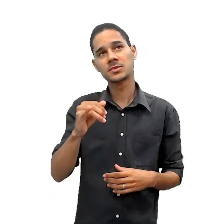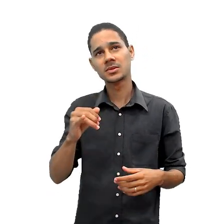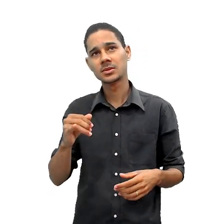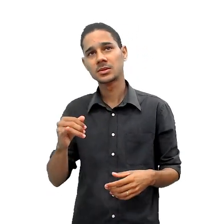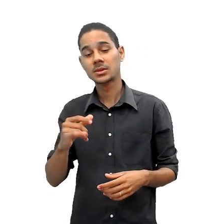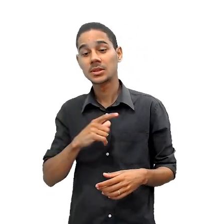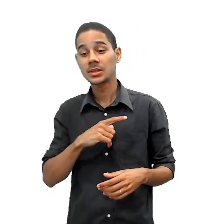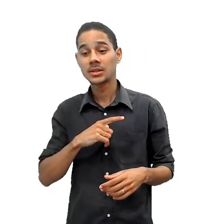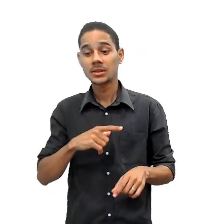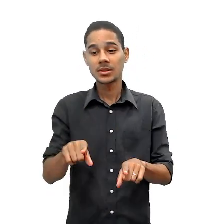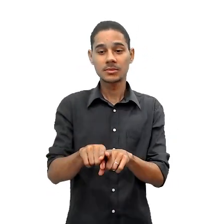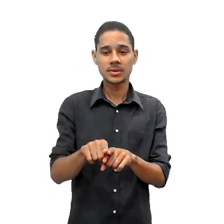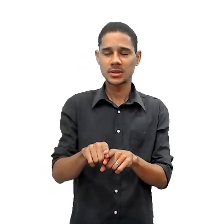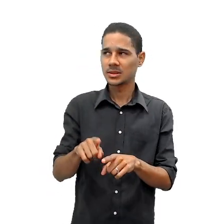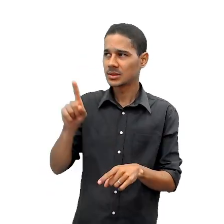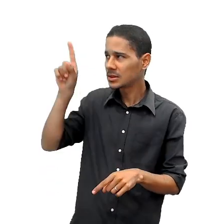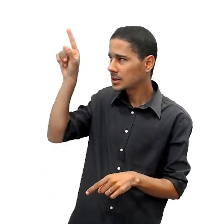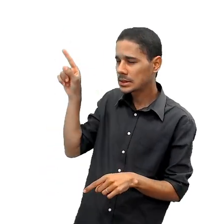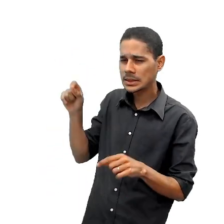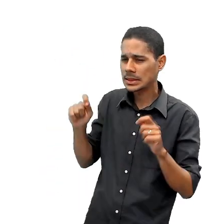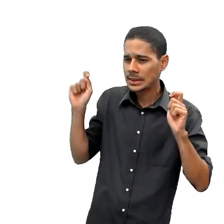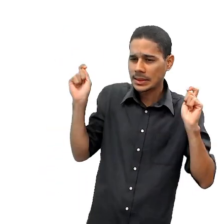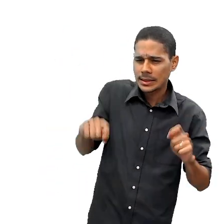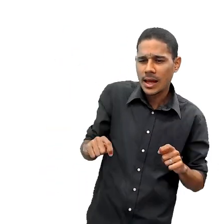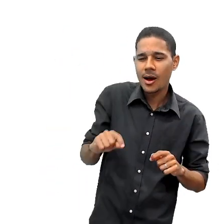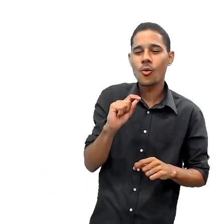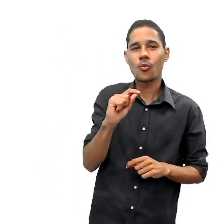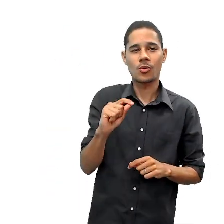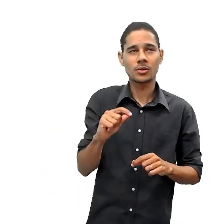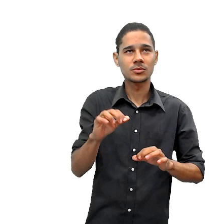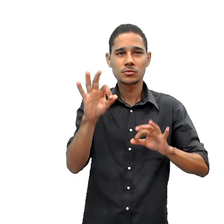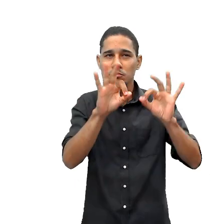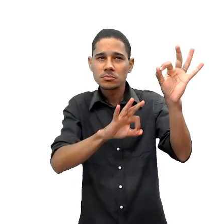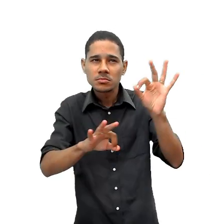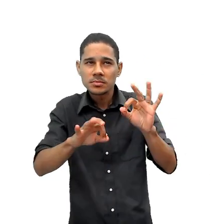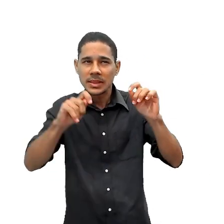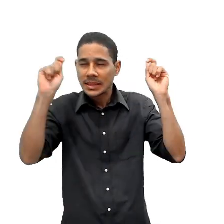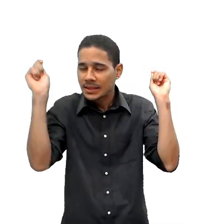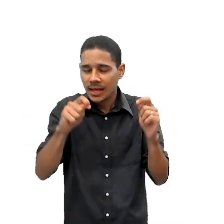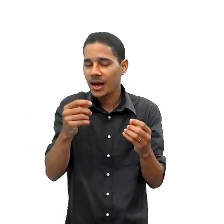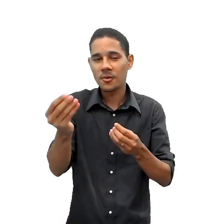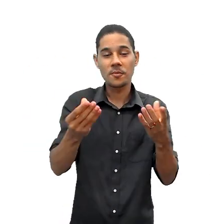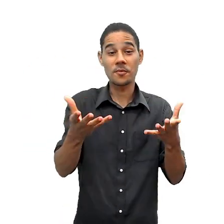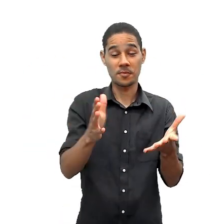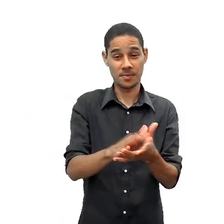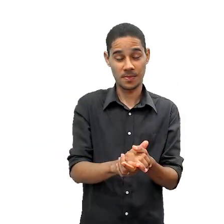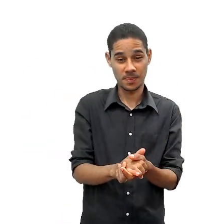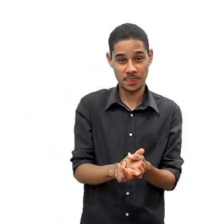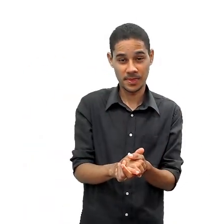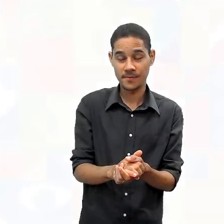questão do que é possível fazer com o material. Você precisa entender até onde ele pode ser usado,